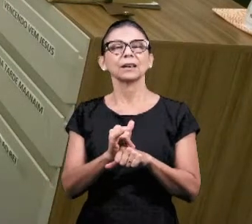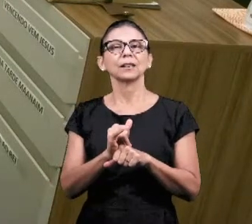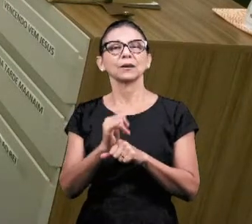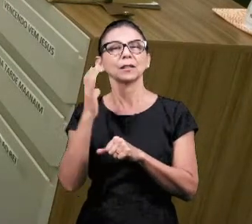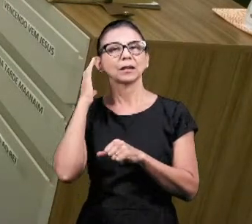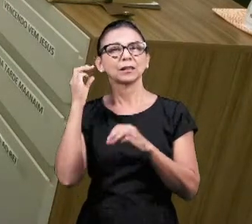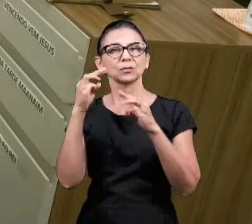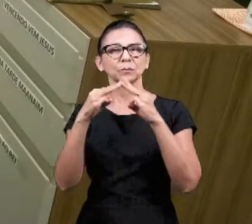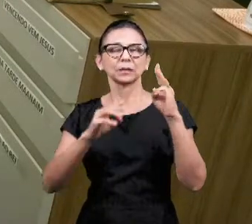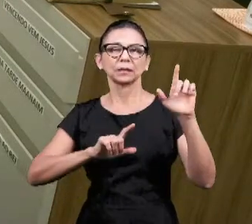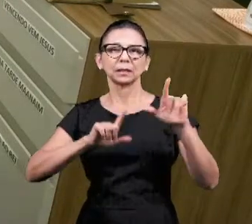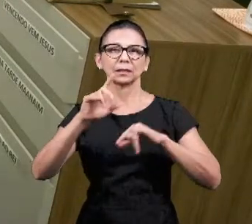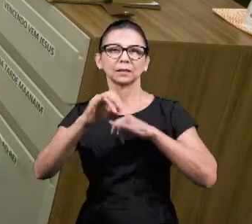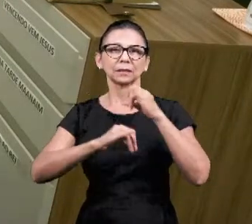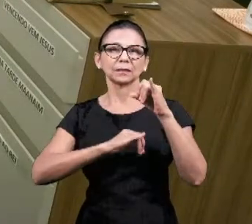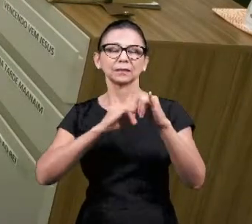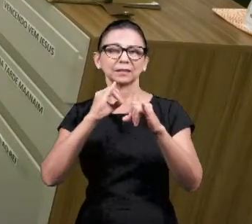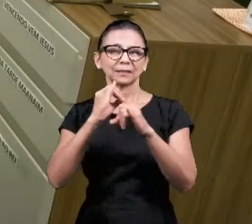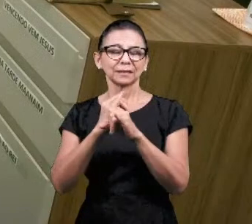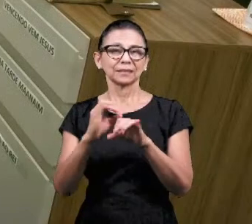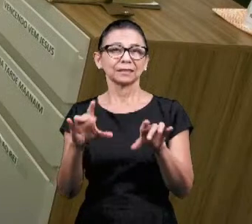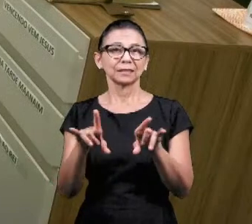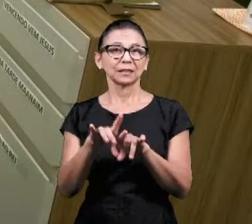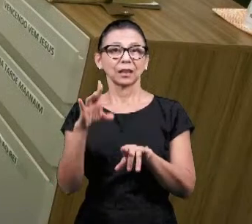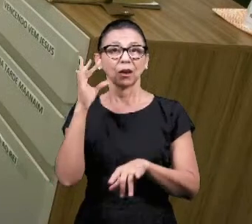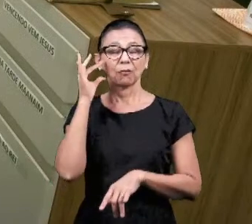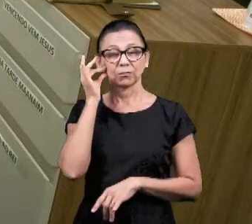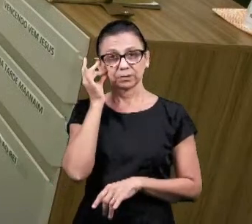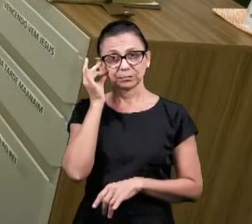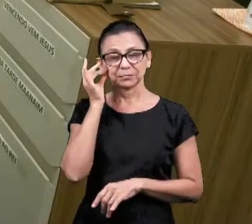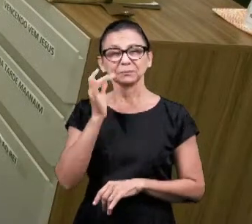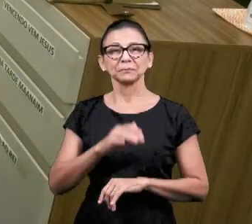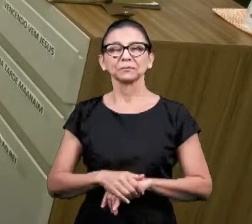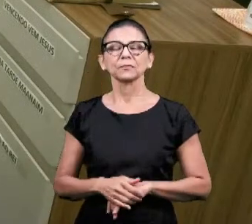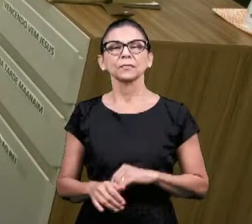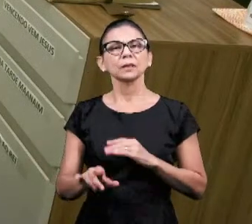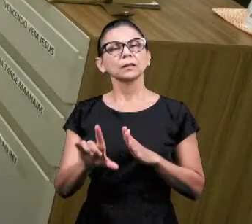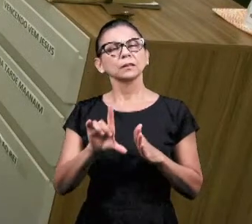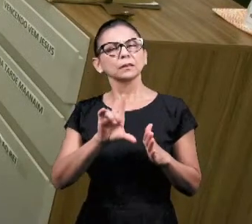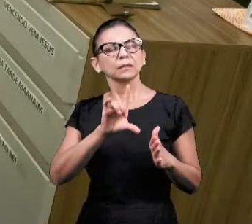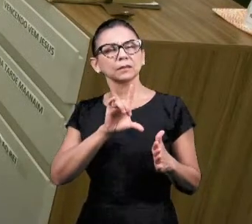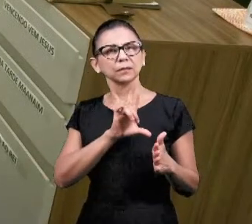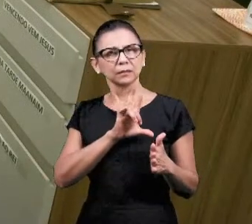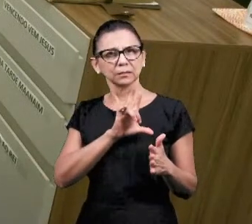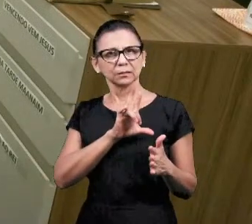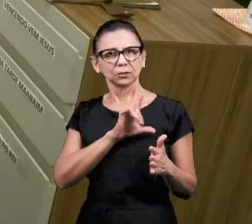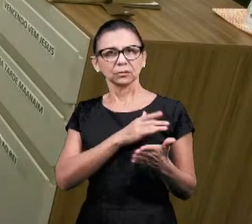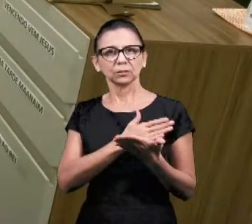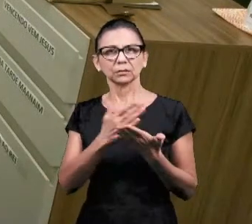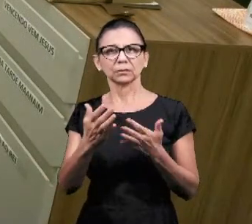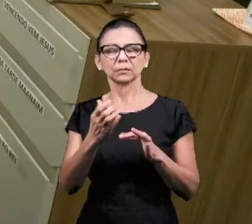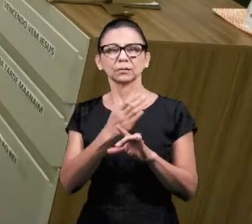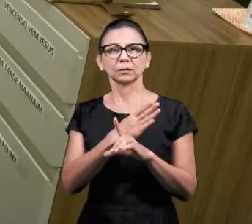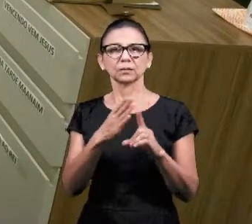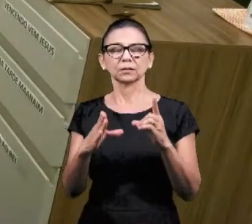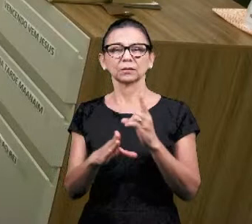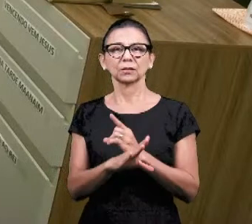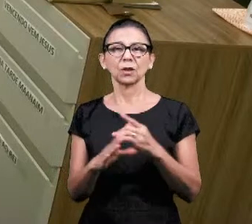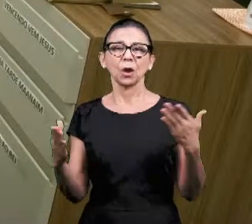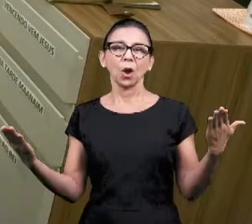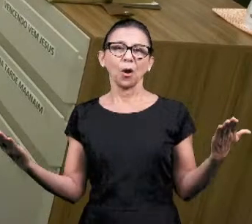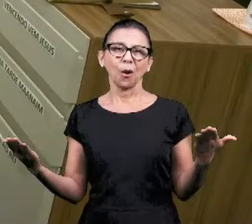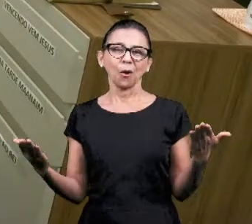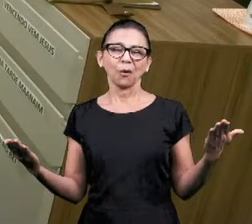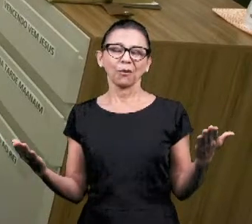Maranata no YouTube. Mas antes de começar o culto de glorificação, o pastor que conduzirá o culto, ele já está